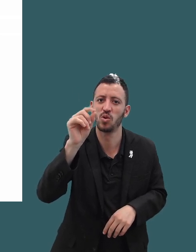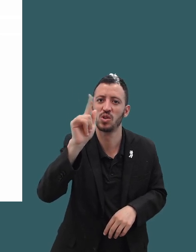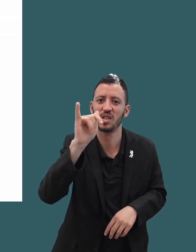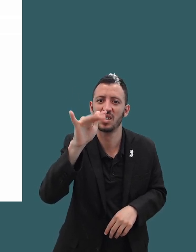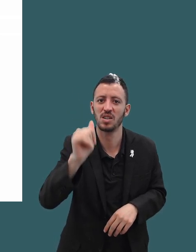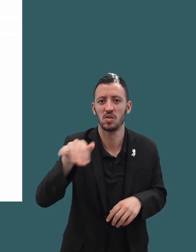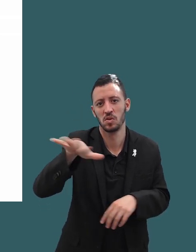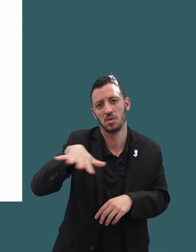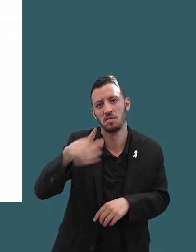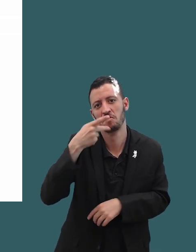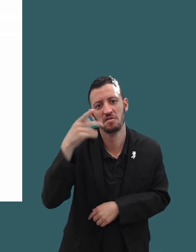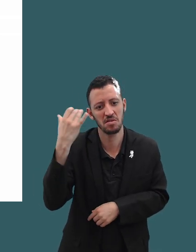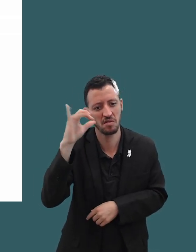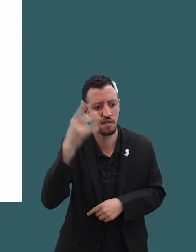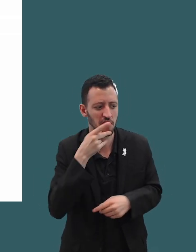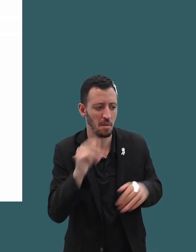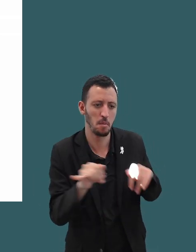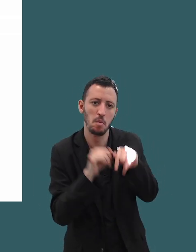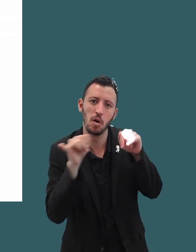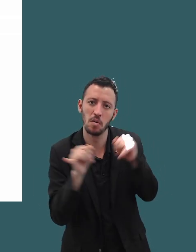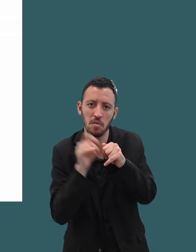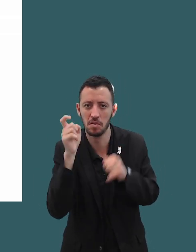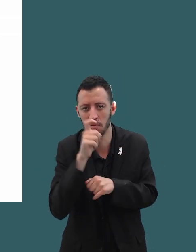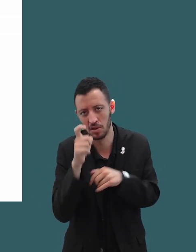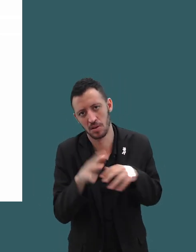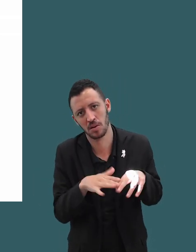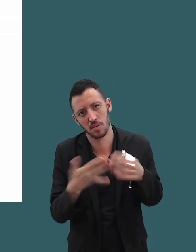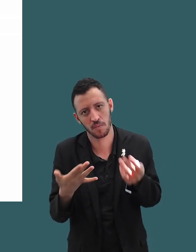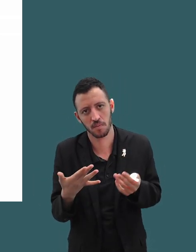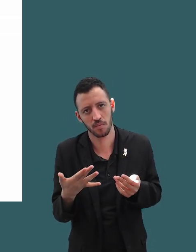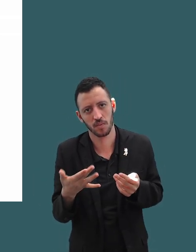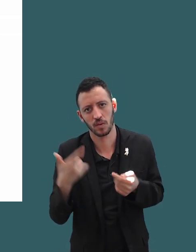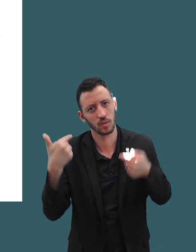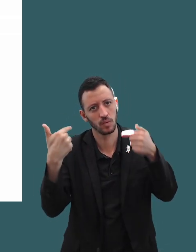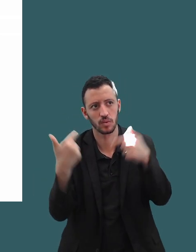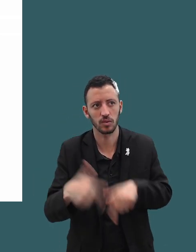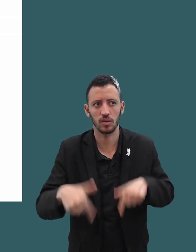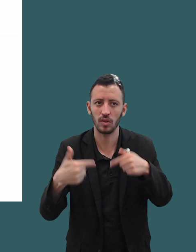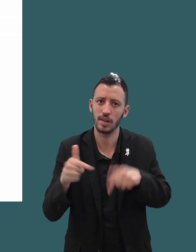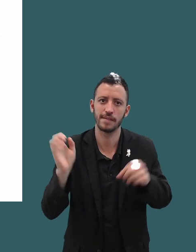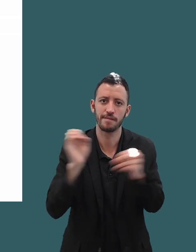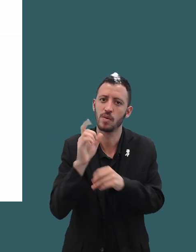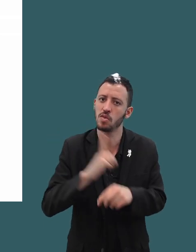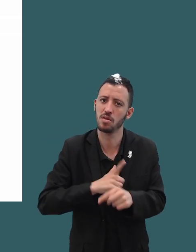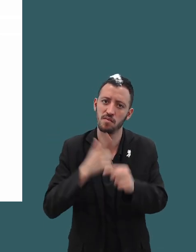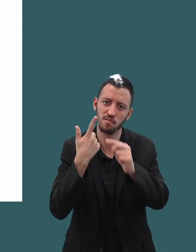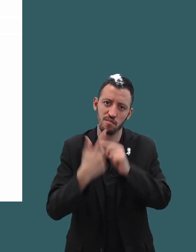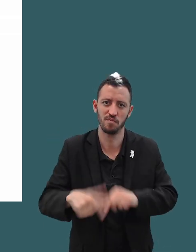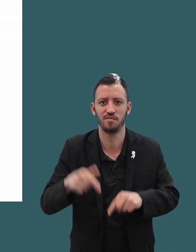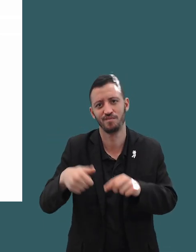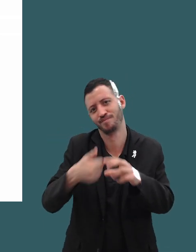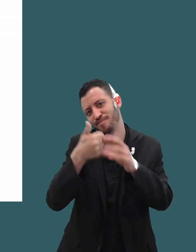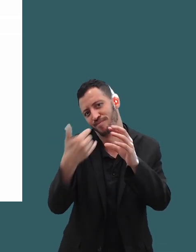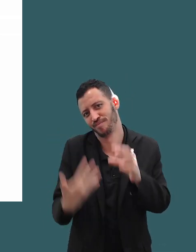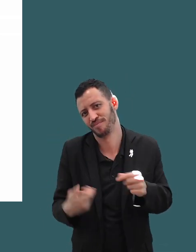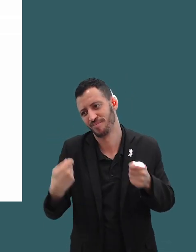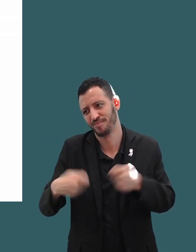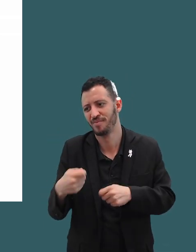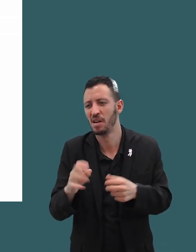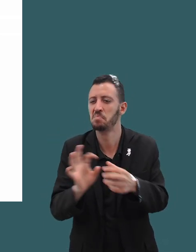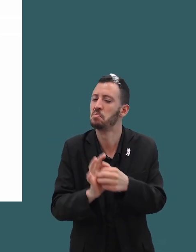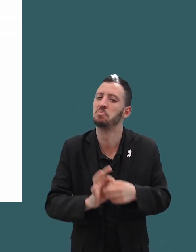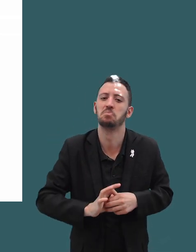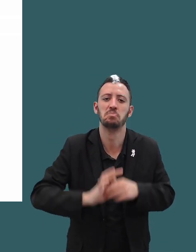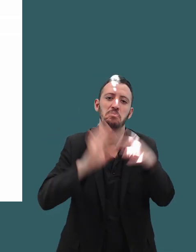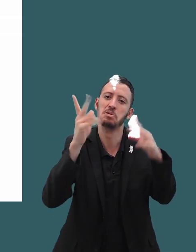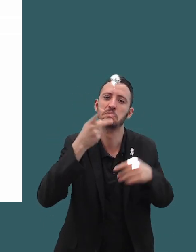pseudocientista dizendo para as pessoas bobagem sobre ciência. E não existe desafio esses conteúdos. Eles circulam